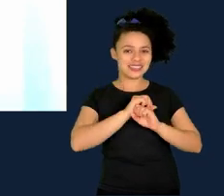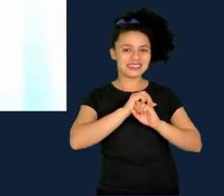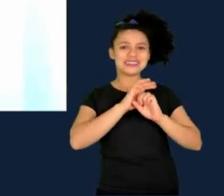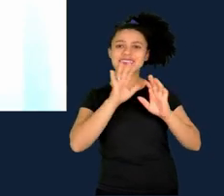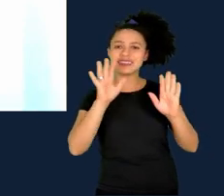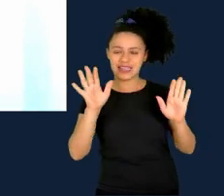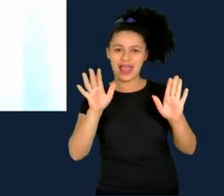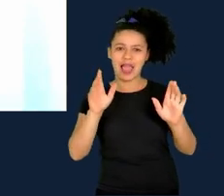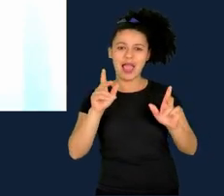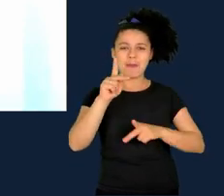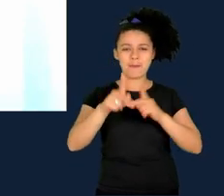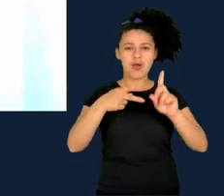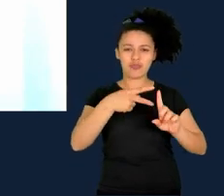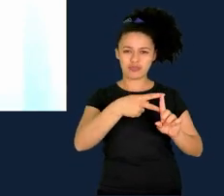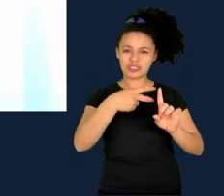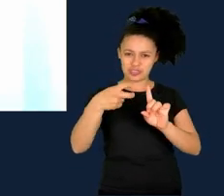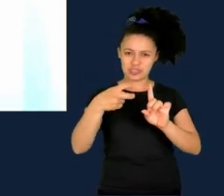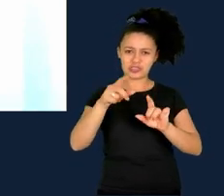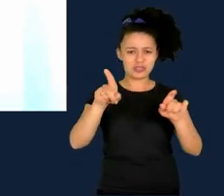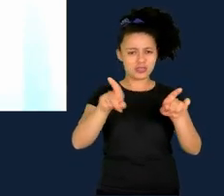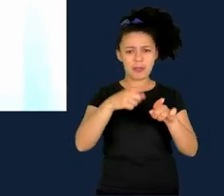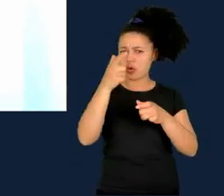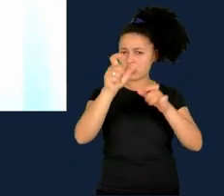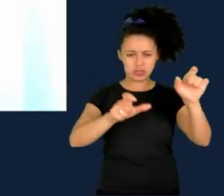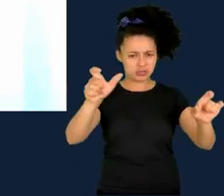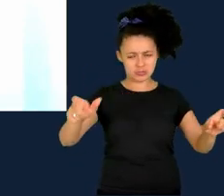povos indígenas, né? Mas eu acho que